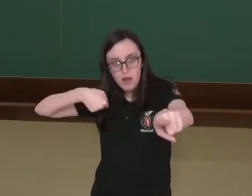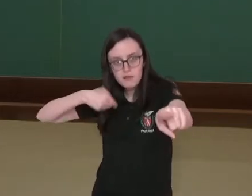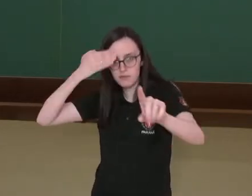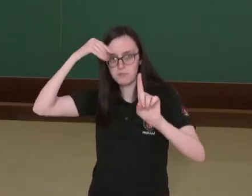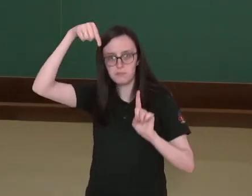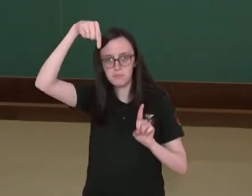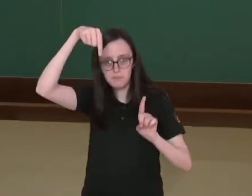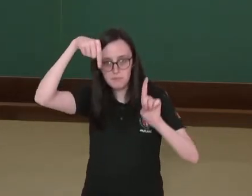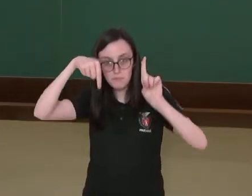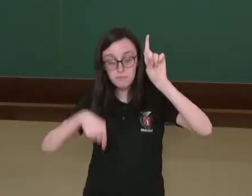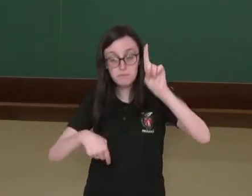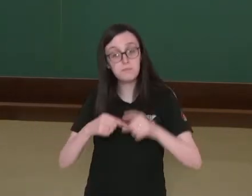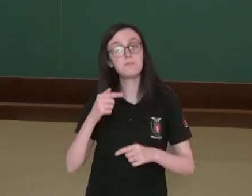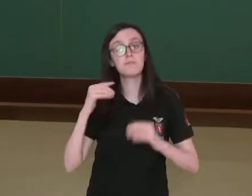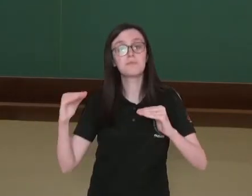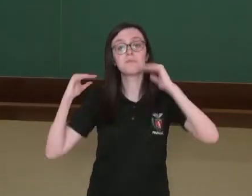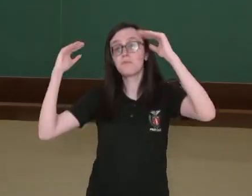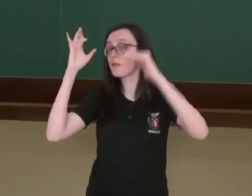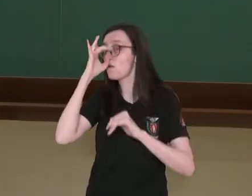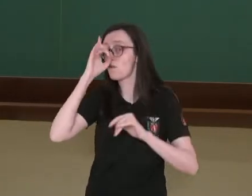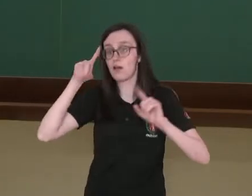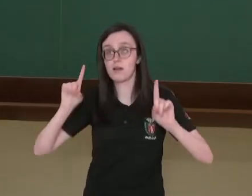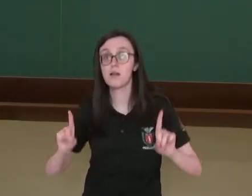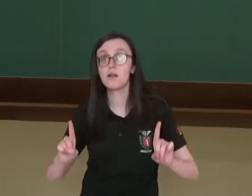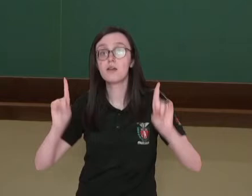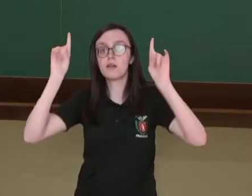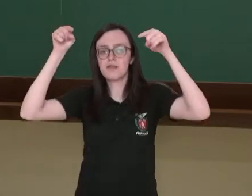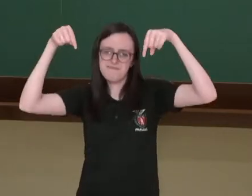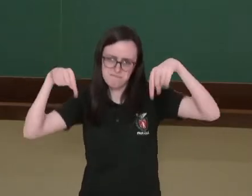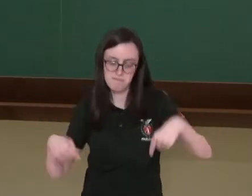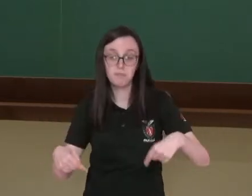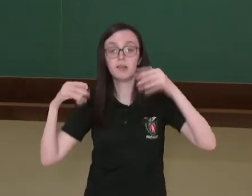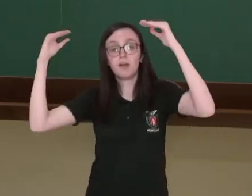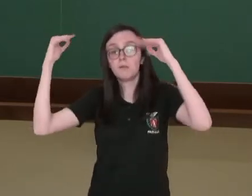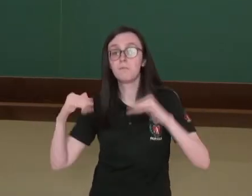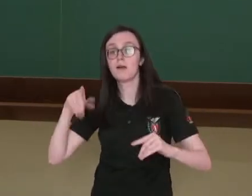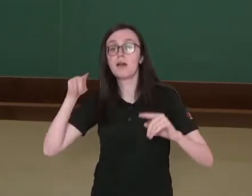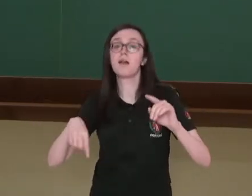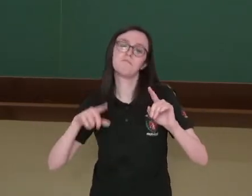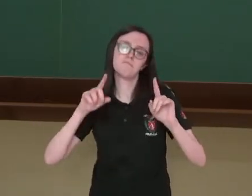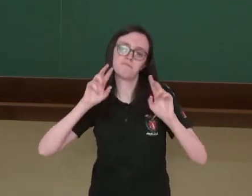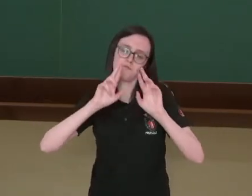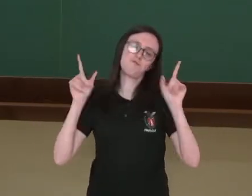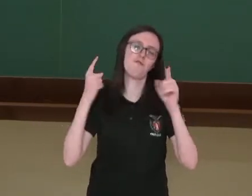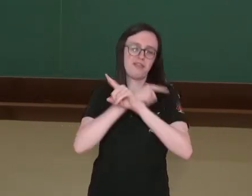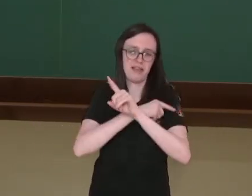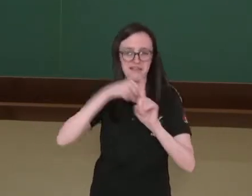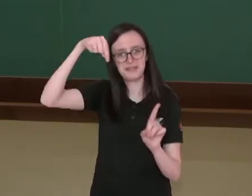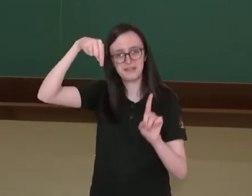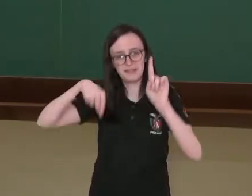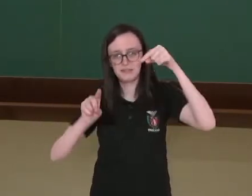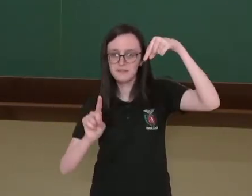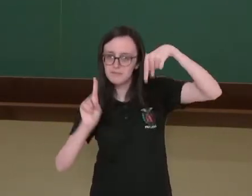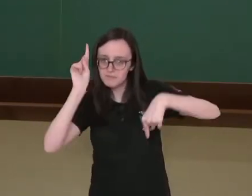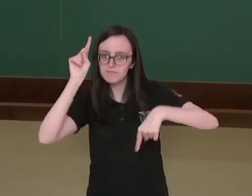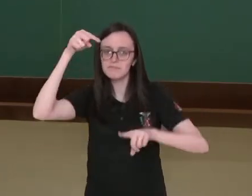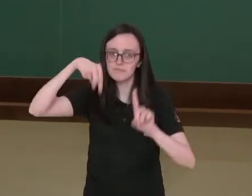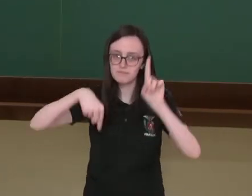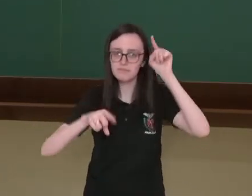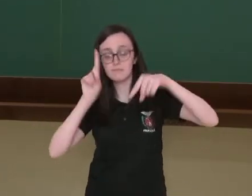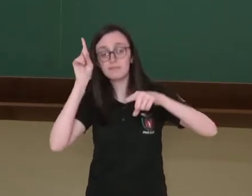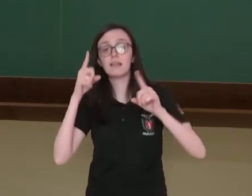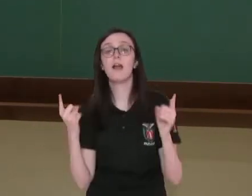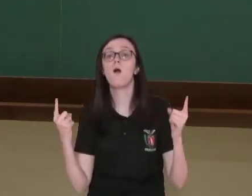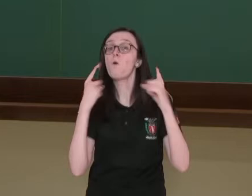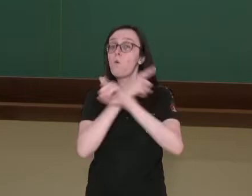Enquanto diretamente as duas aumentam a mesma proporção, na inversamente proporcional elas vão